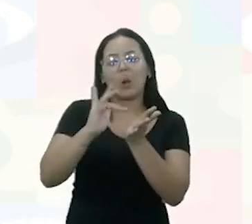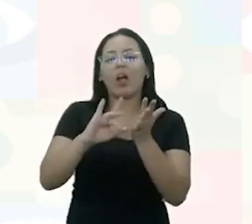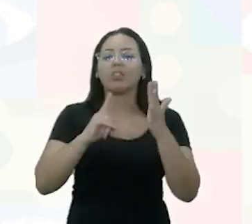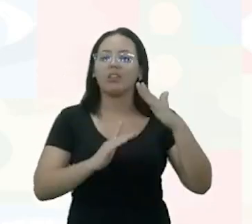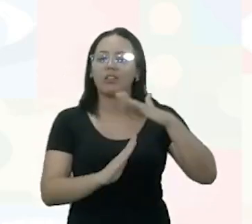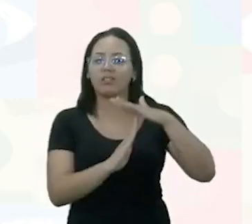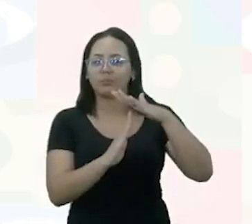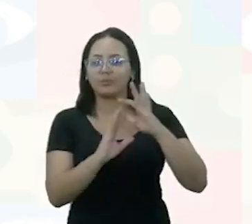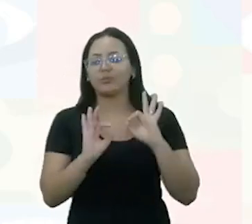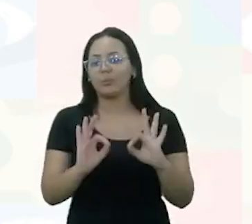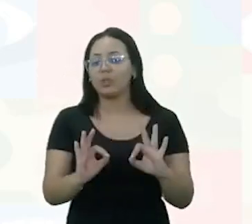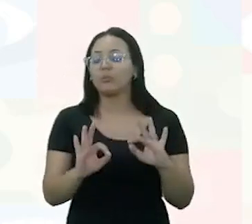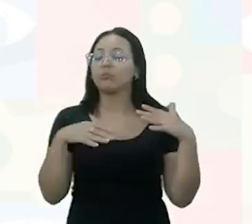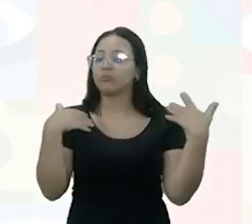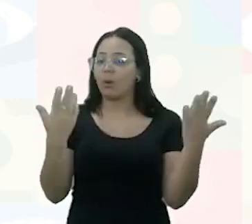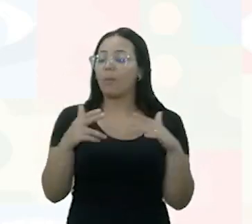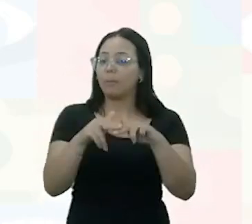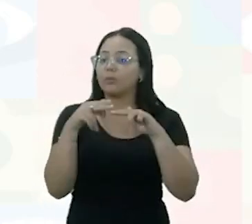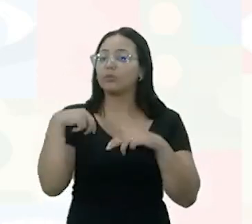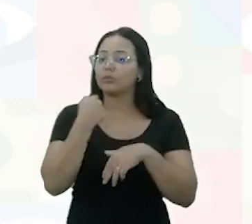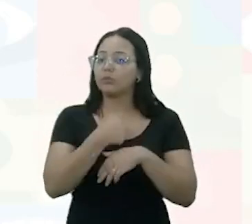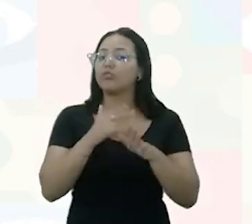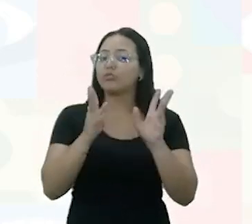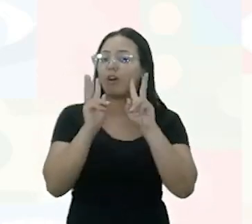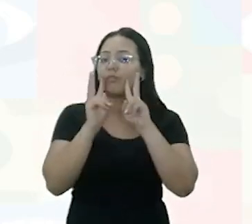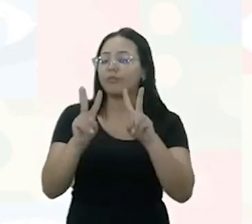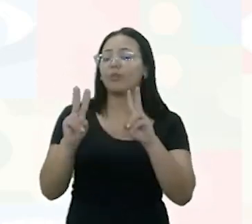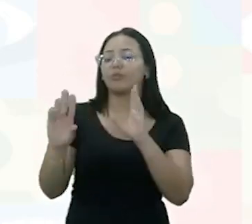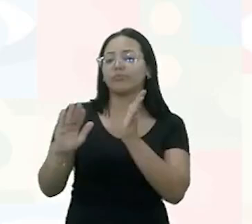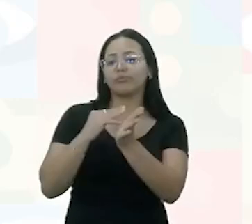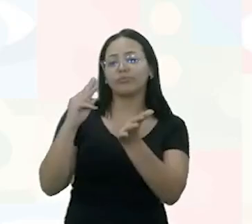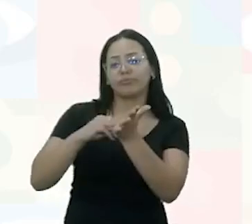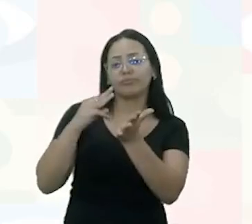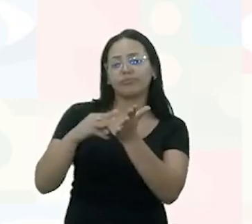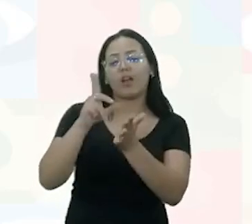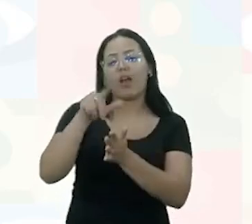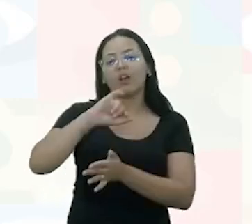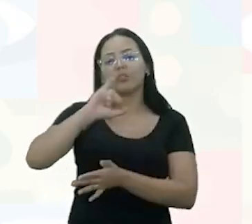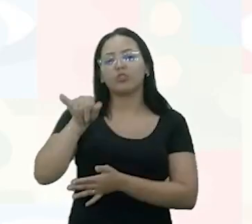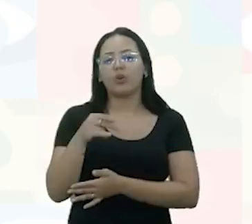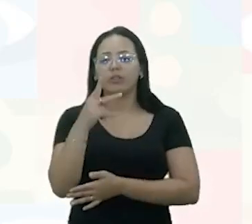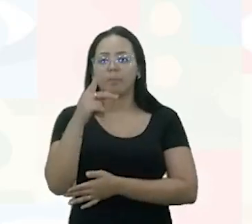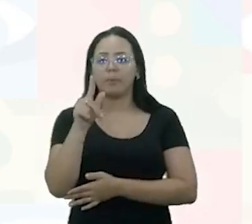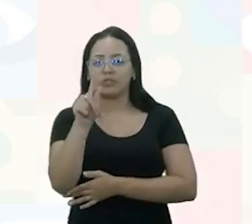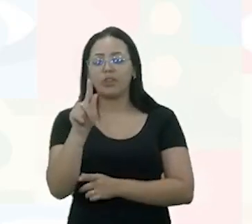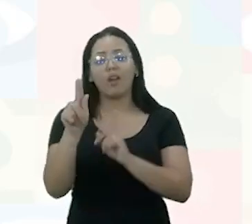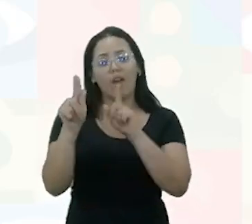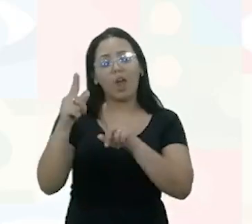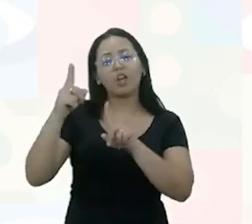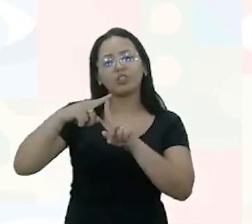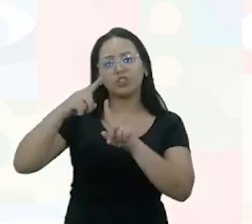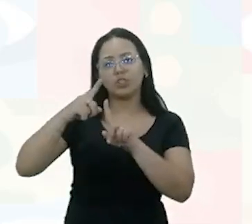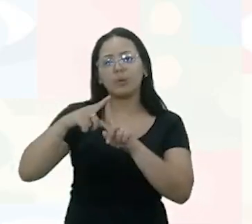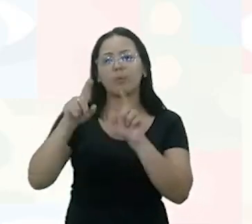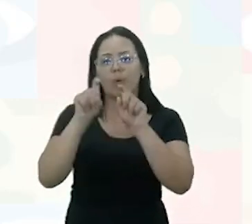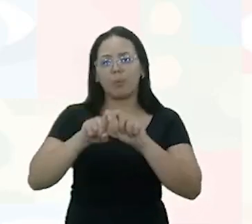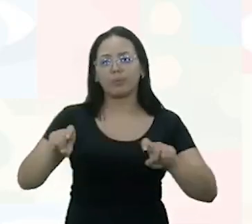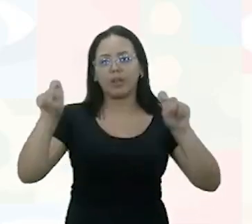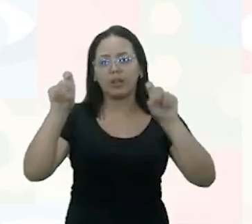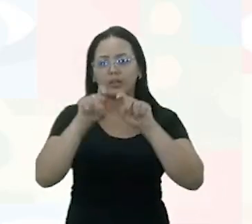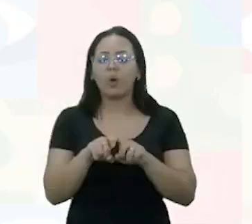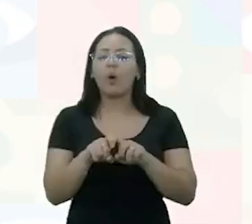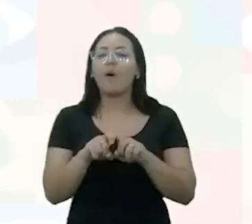limitada. Então, a gente já viu que o que a gente recebe geralmente é o JPG, que é um formato de arquivo de computador